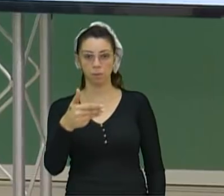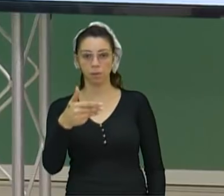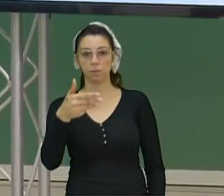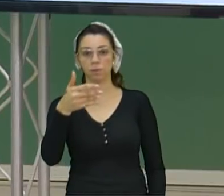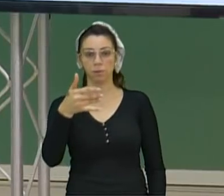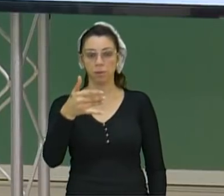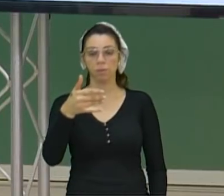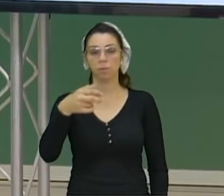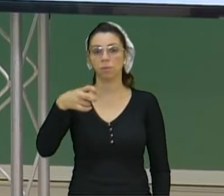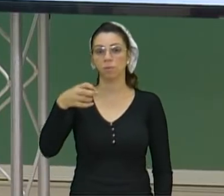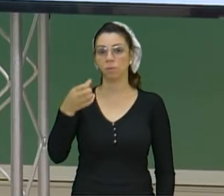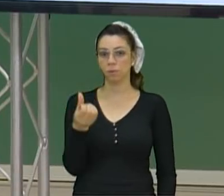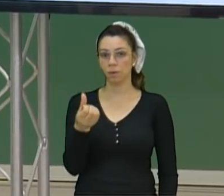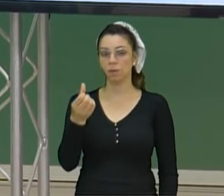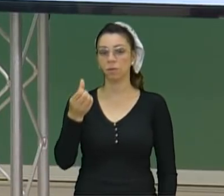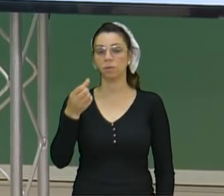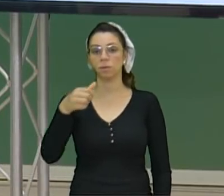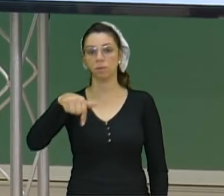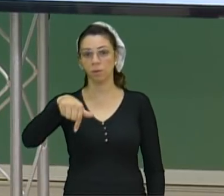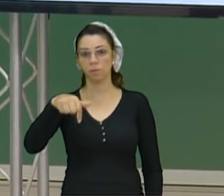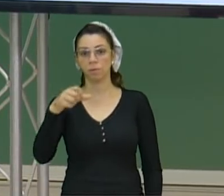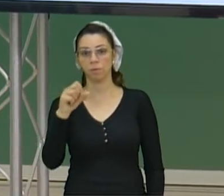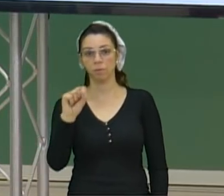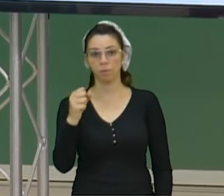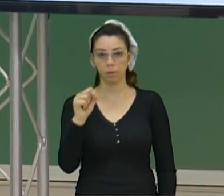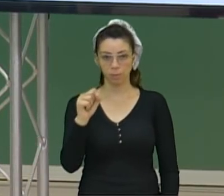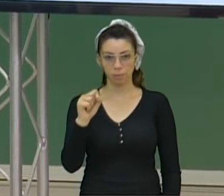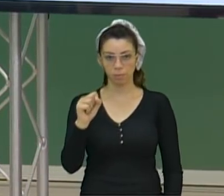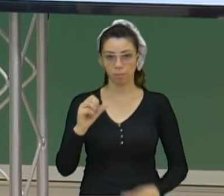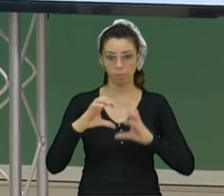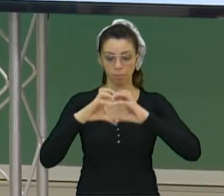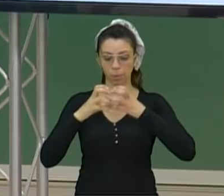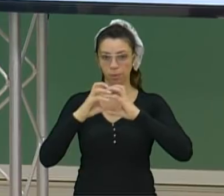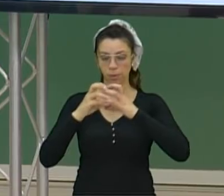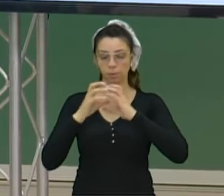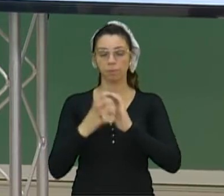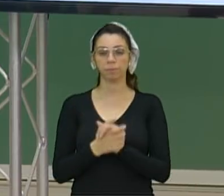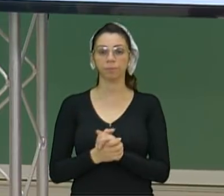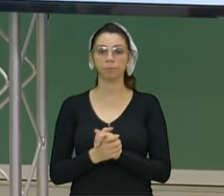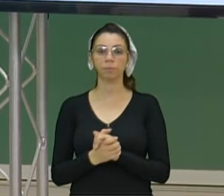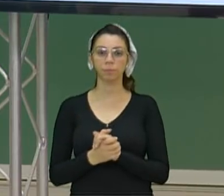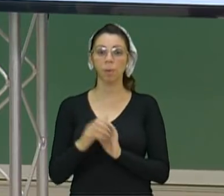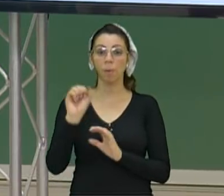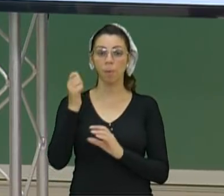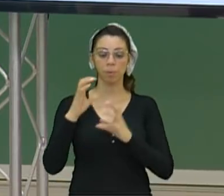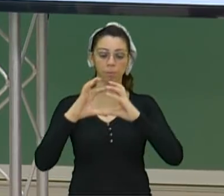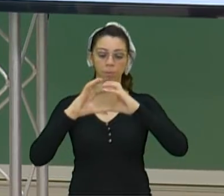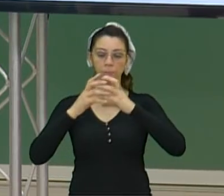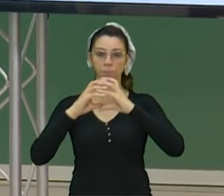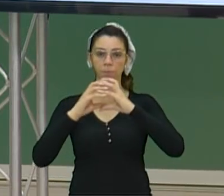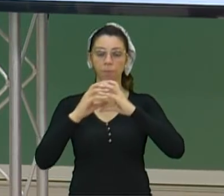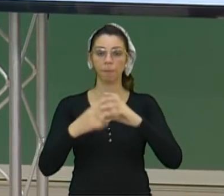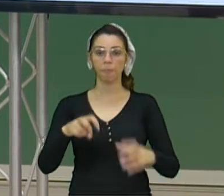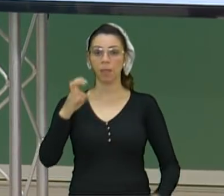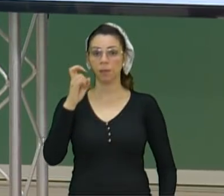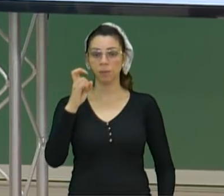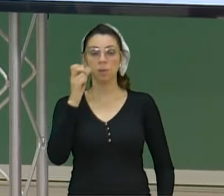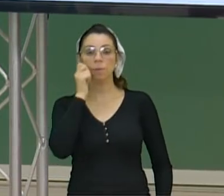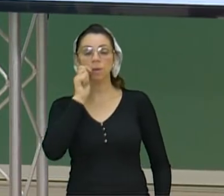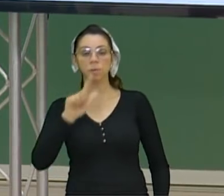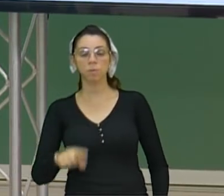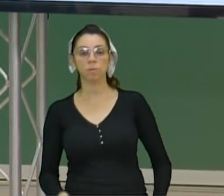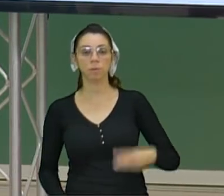6, 7, 8 bolinhas. Confere aí, pessoal. Então, dessas 8 bolinhas, 5 são azuis e 3